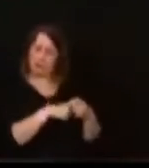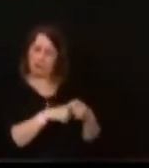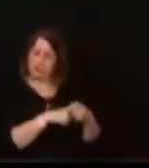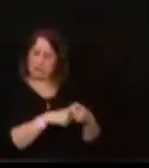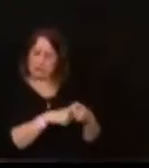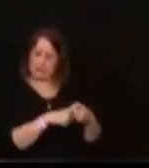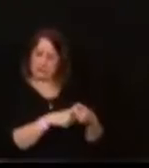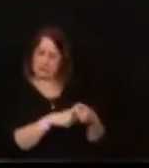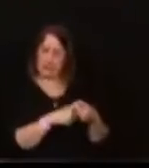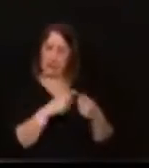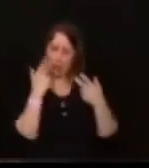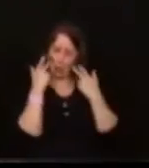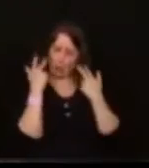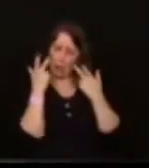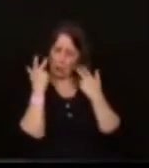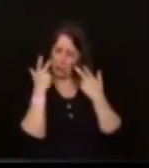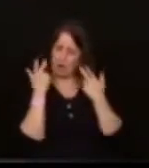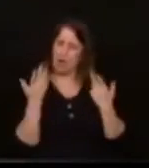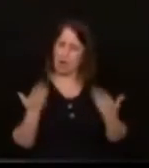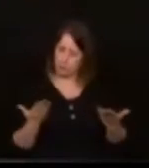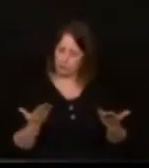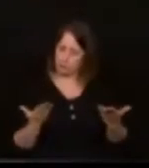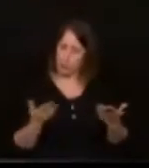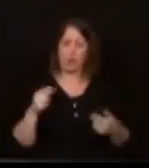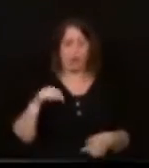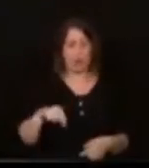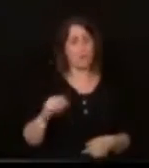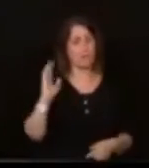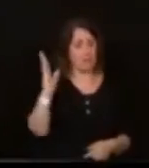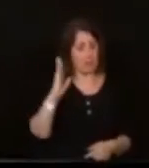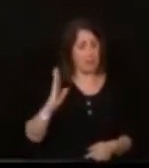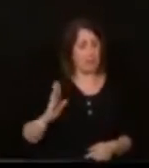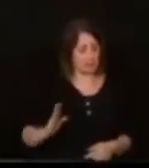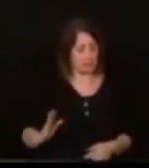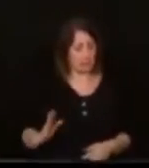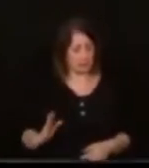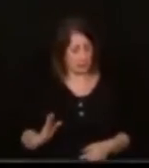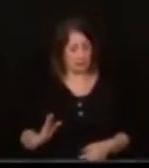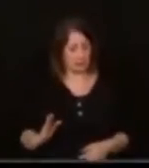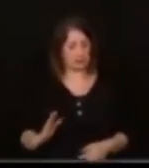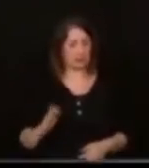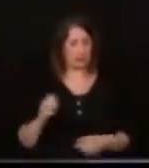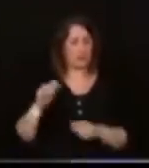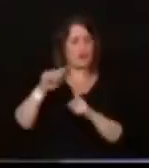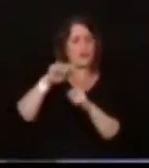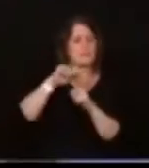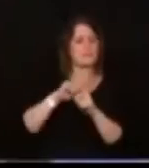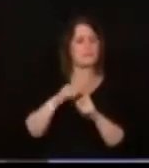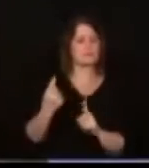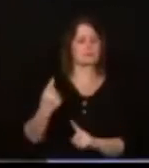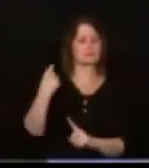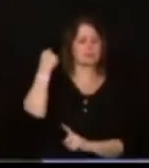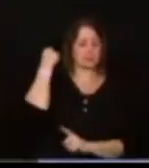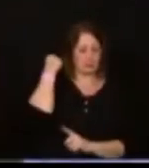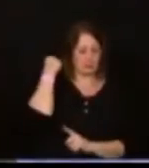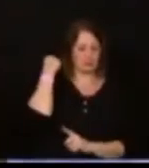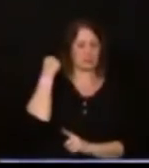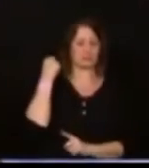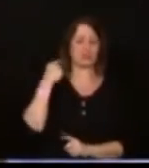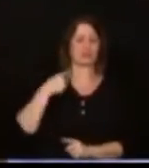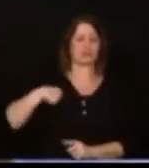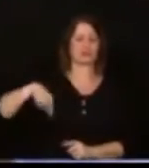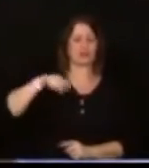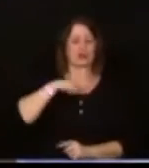de regularidade. O Brasil, no mês passado, passou da 13ª